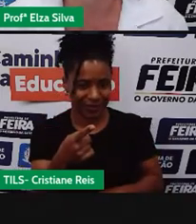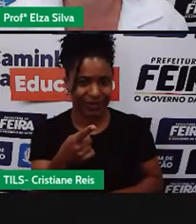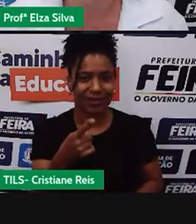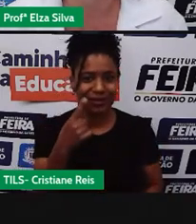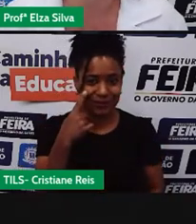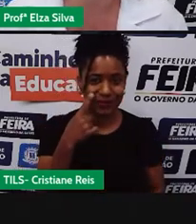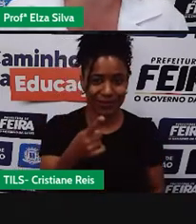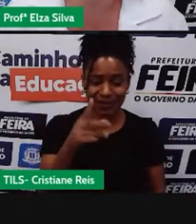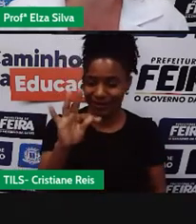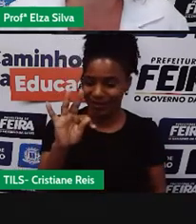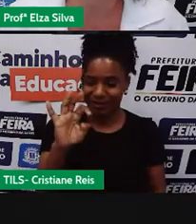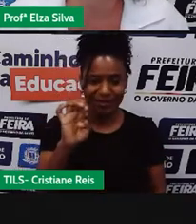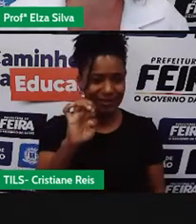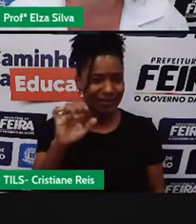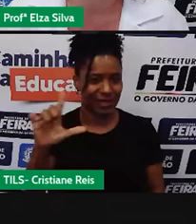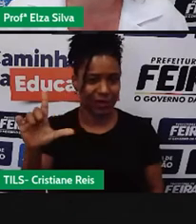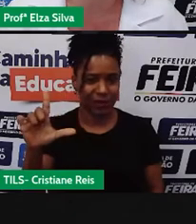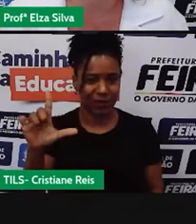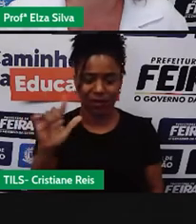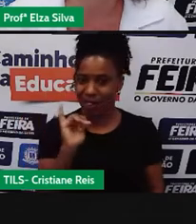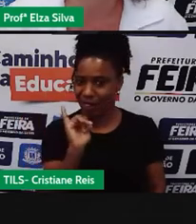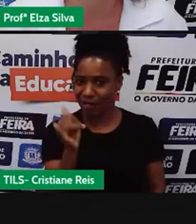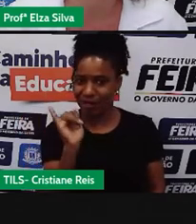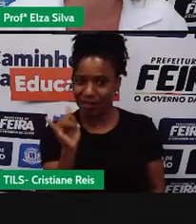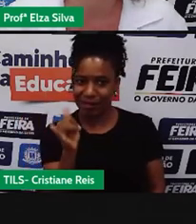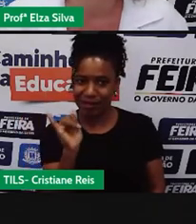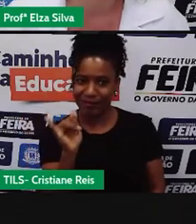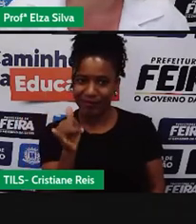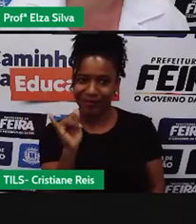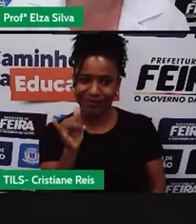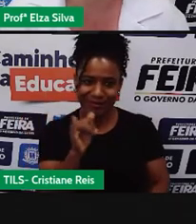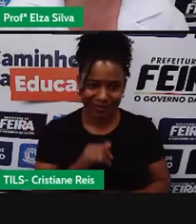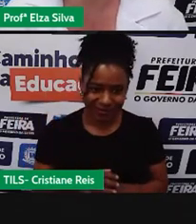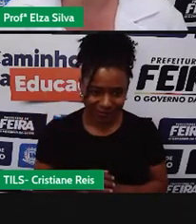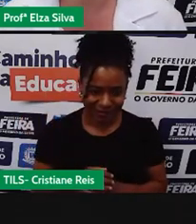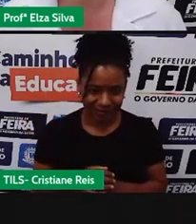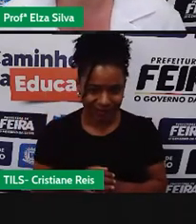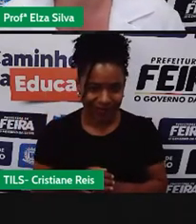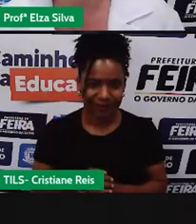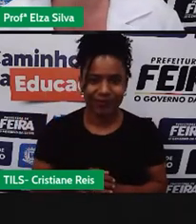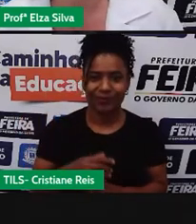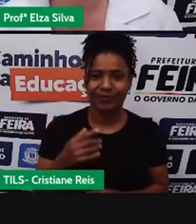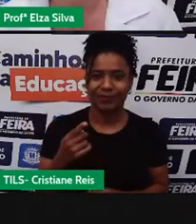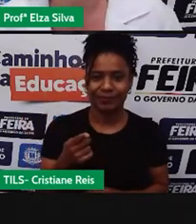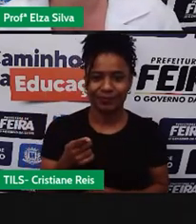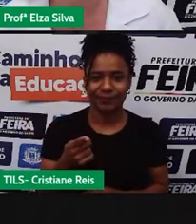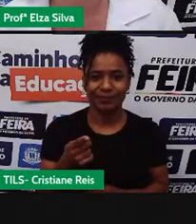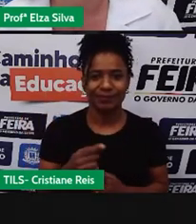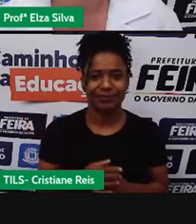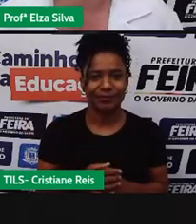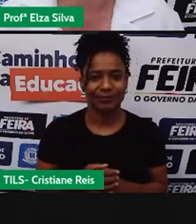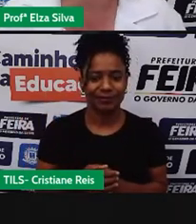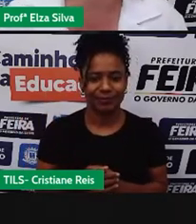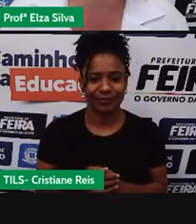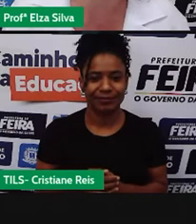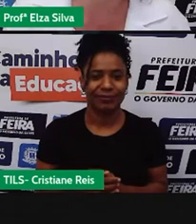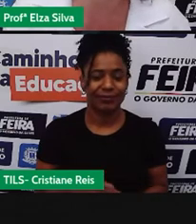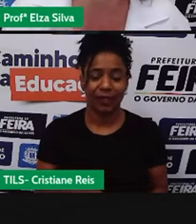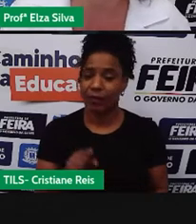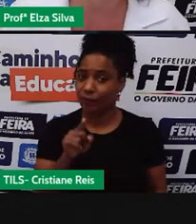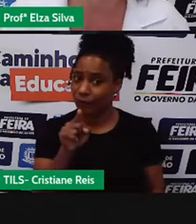tell, que é o verbo contar, falar. You must not tell it to anyone.